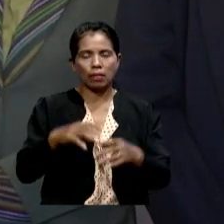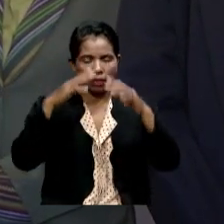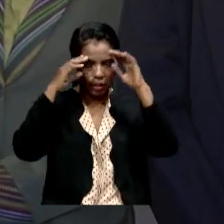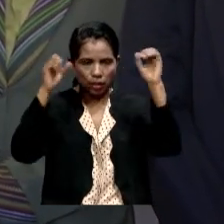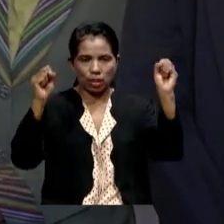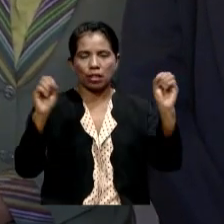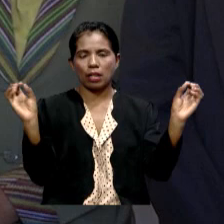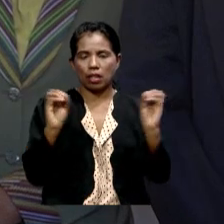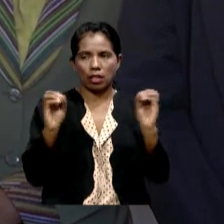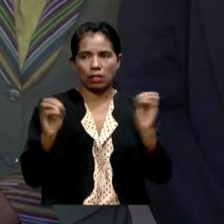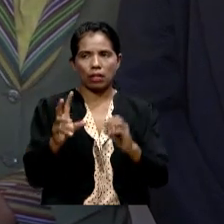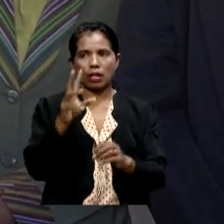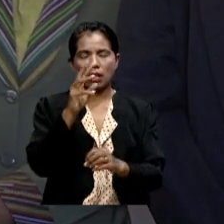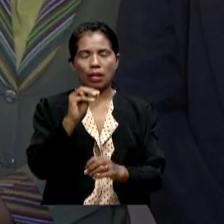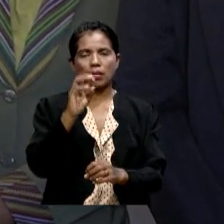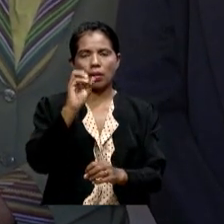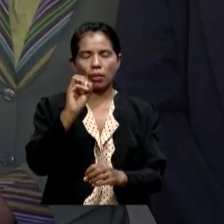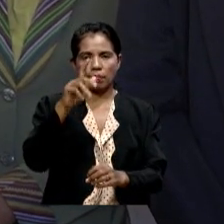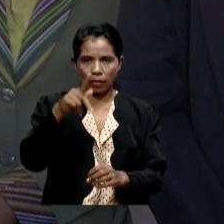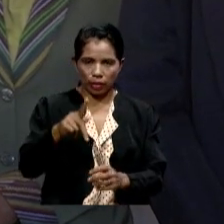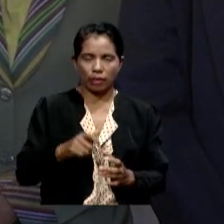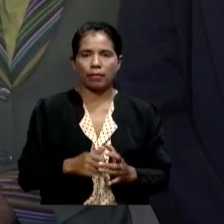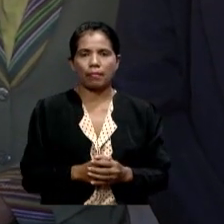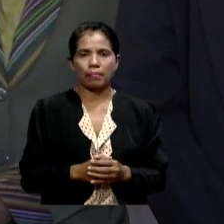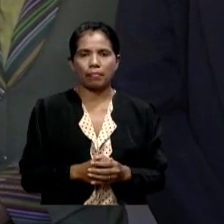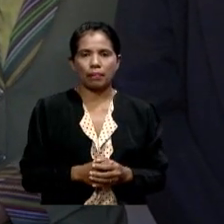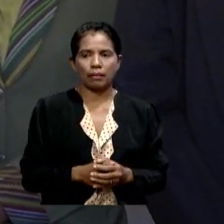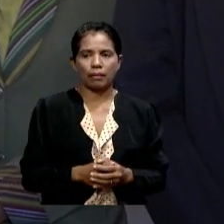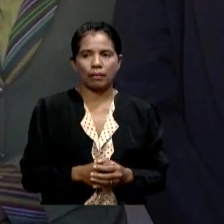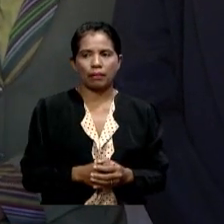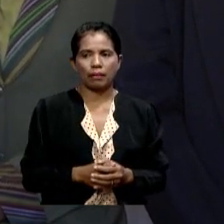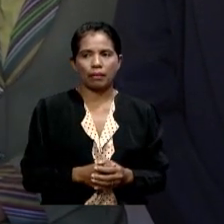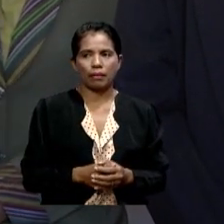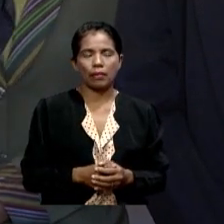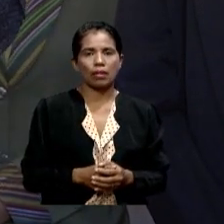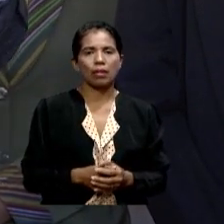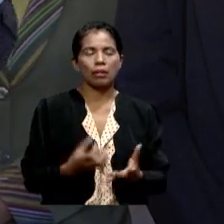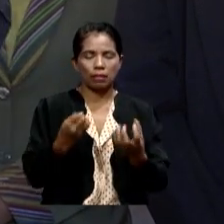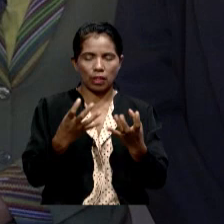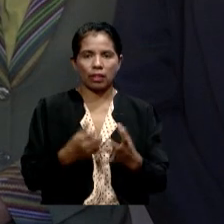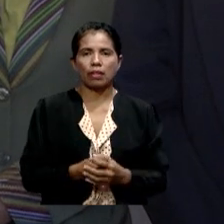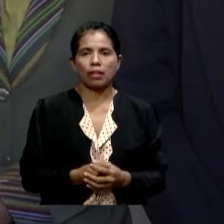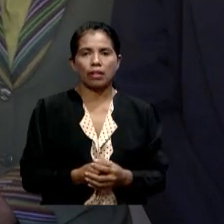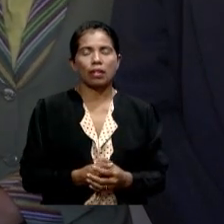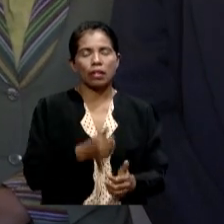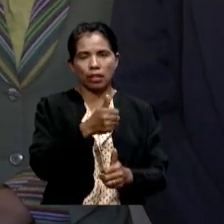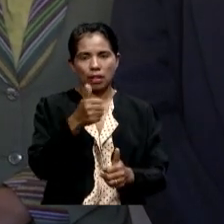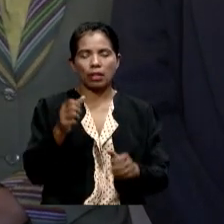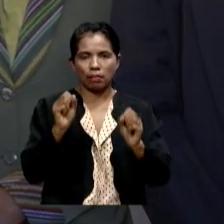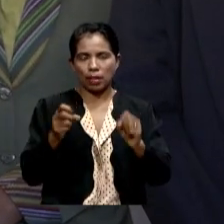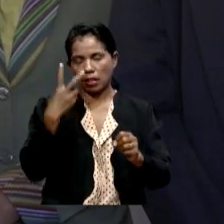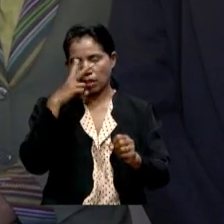Laos, Ministério Obras Públicas. Portanto, boat balão, e dita que belare